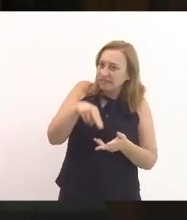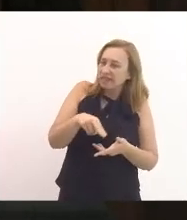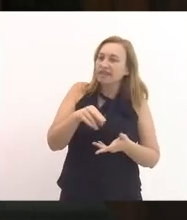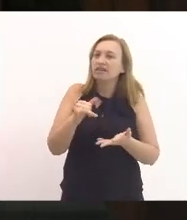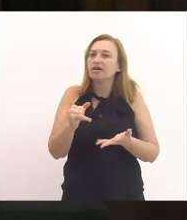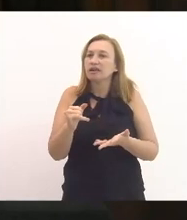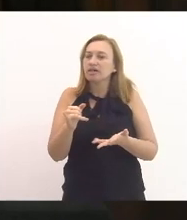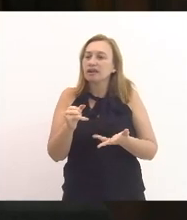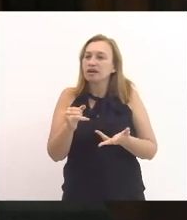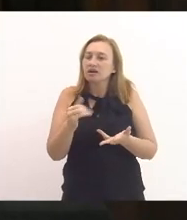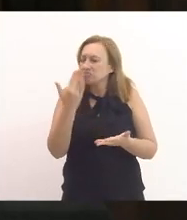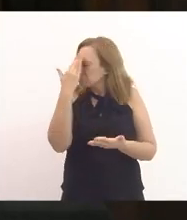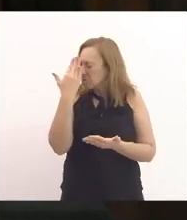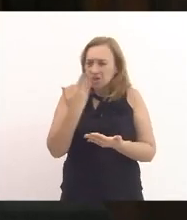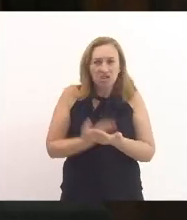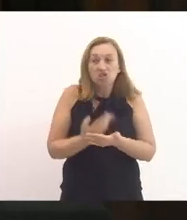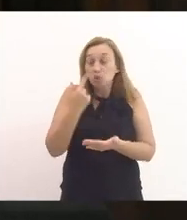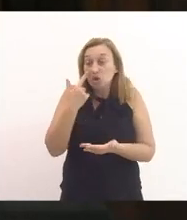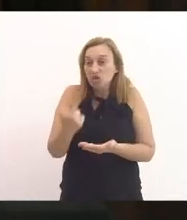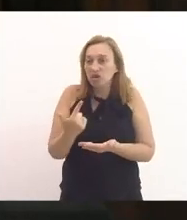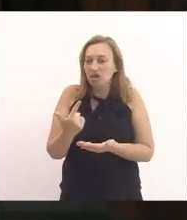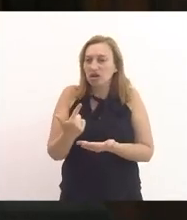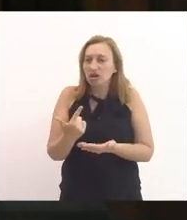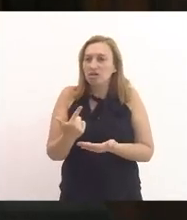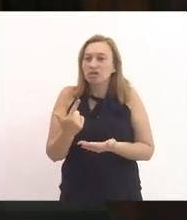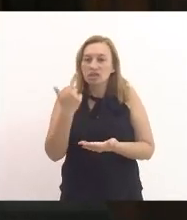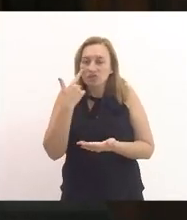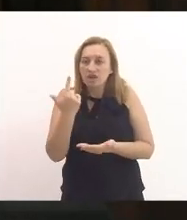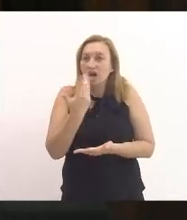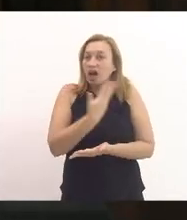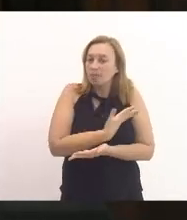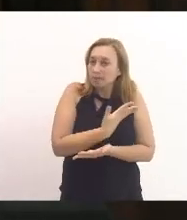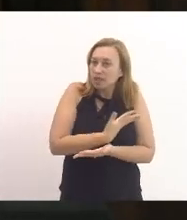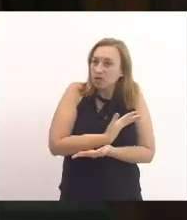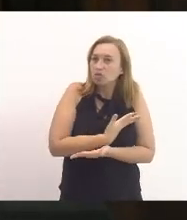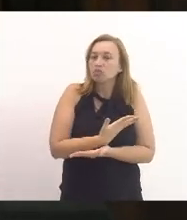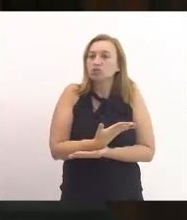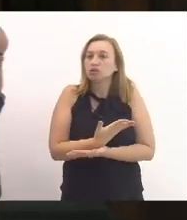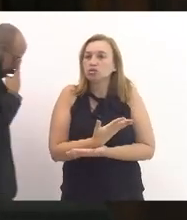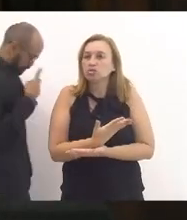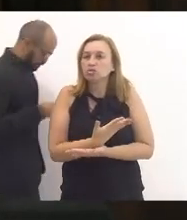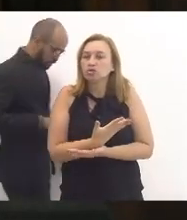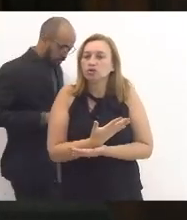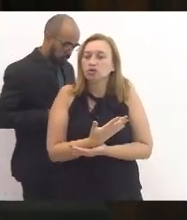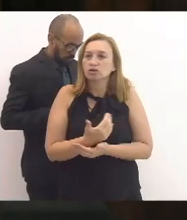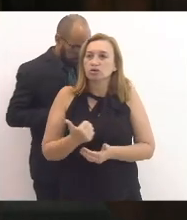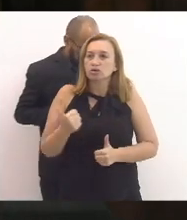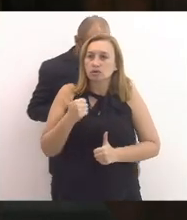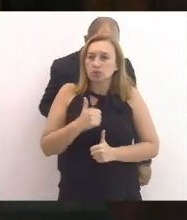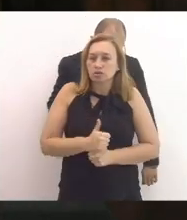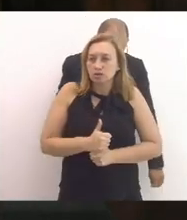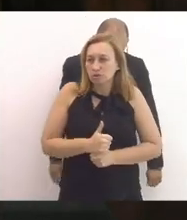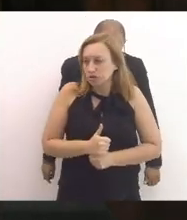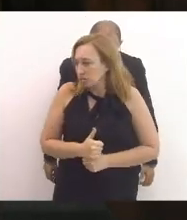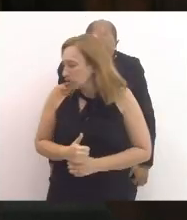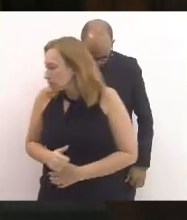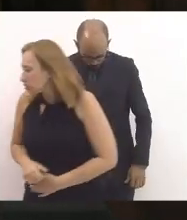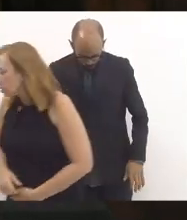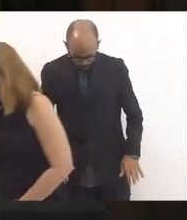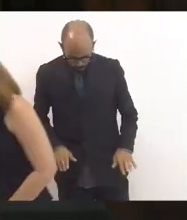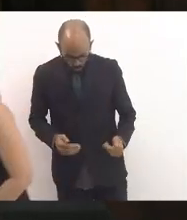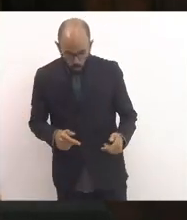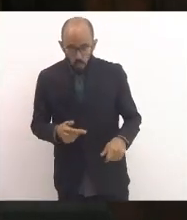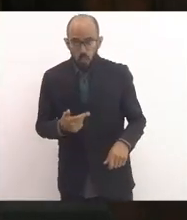e às vezes não acredita no que ver né você vê colegas que estão lá e são promovidos